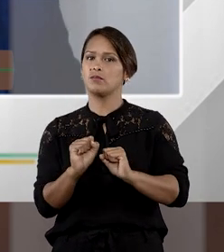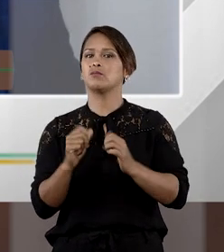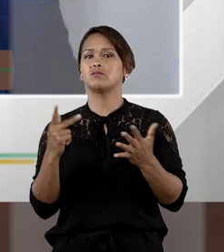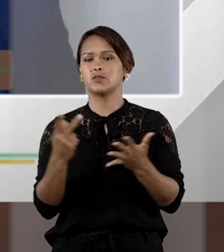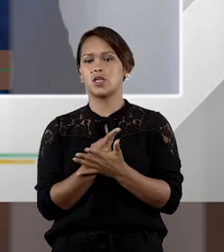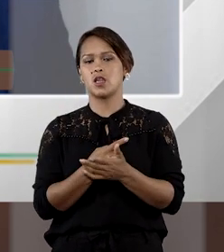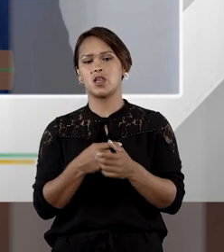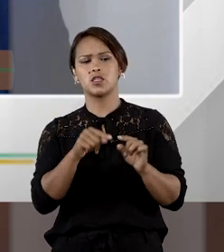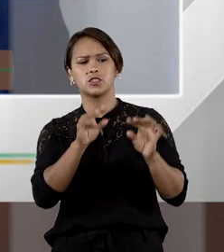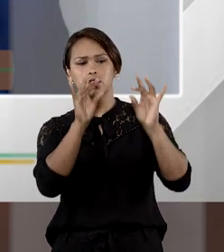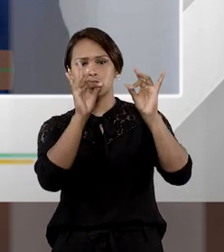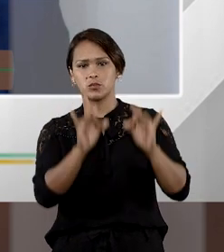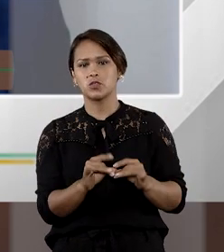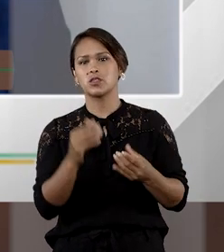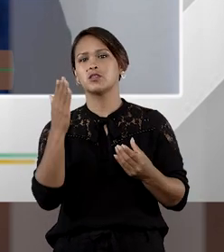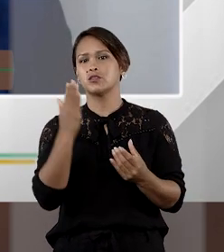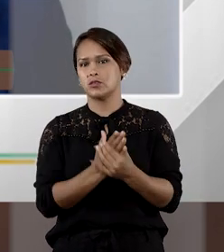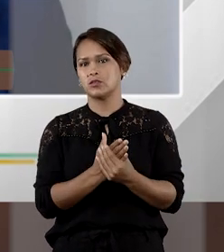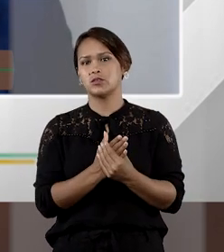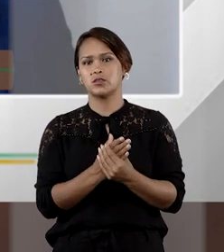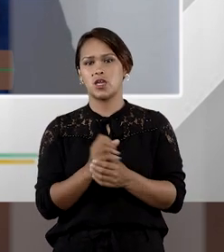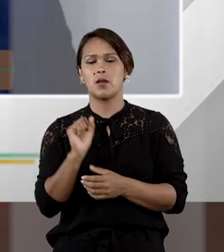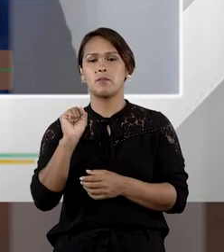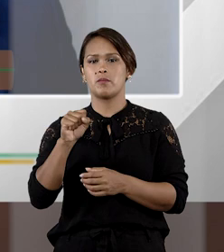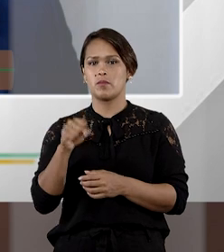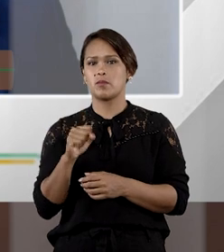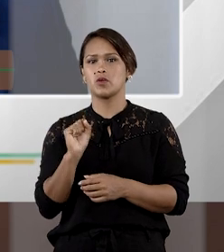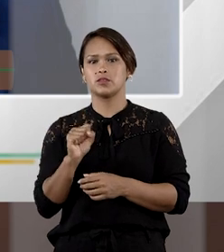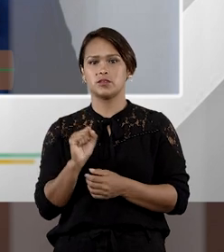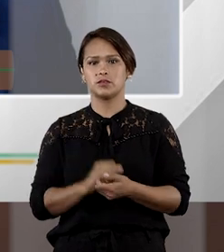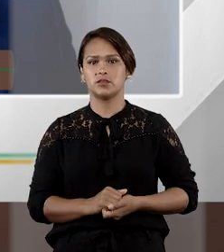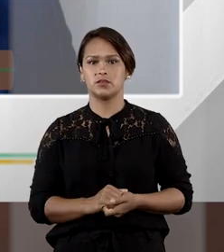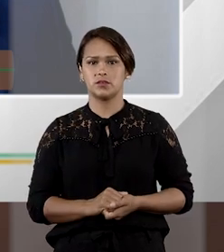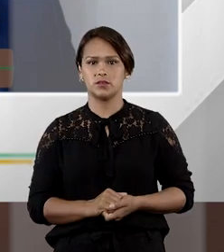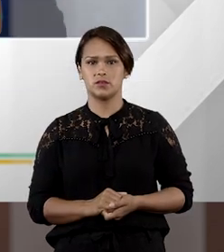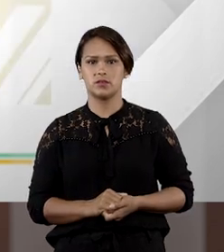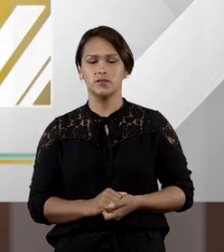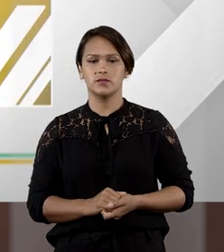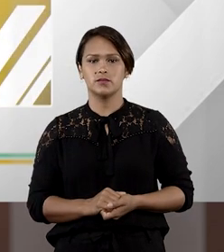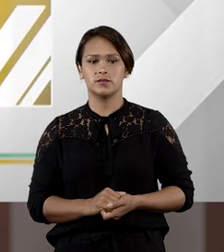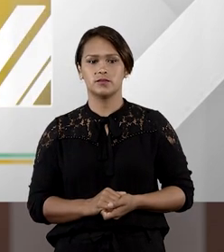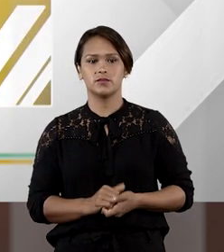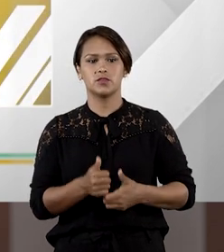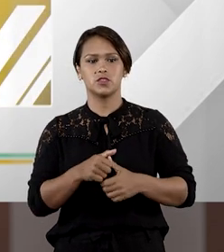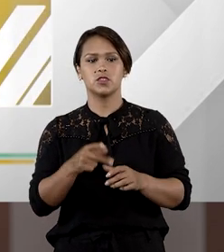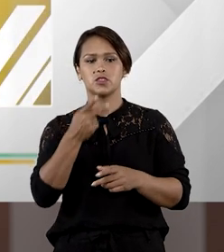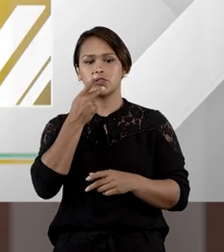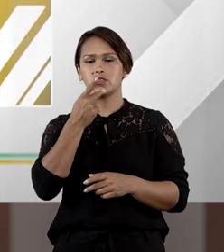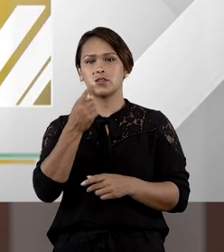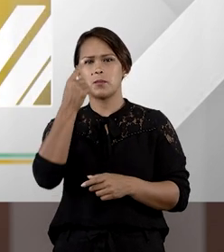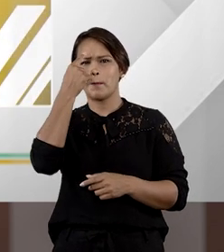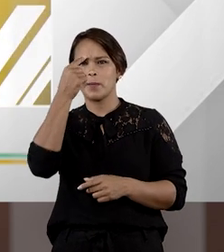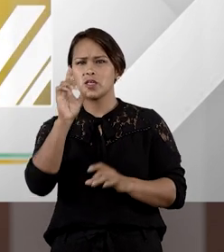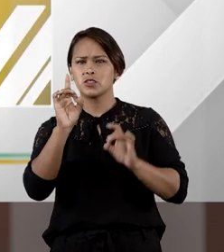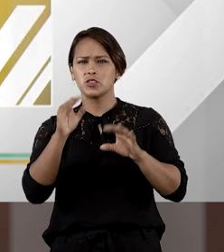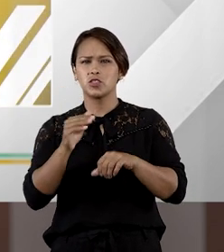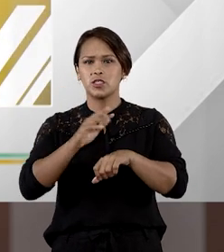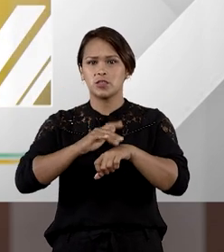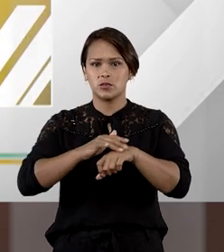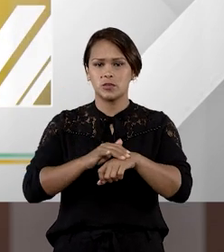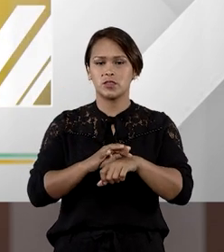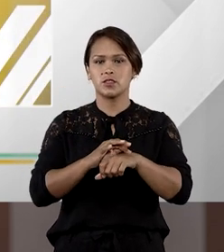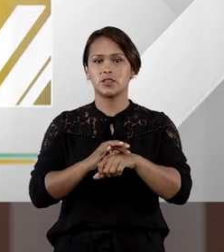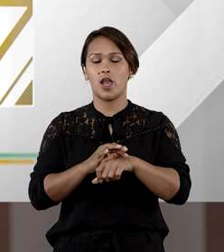eventualmente, dependendo das peculiaridades, ela pode ser sim. A gente às vezes pensa só nas enfermidades físicas,